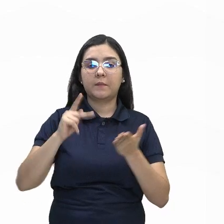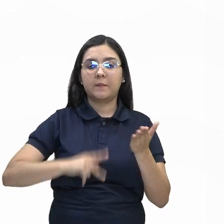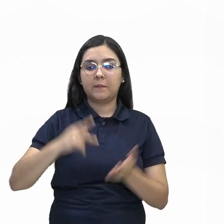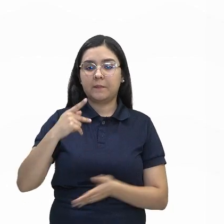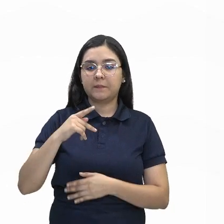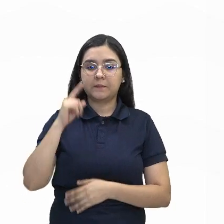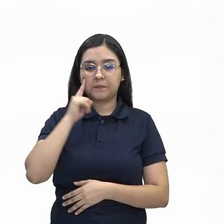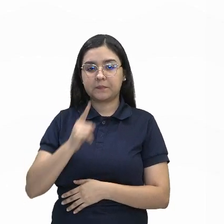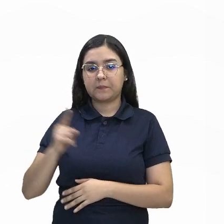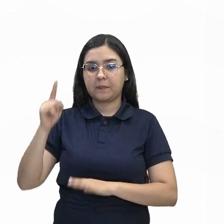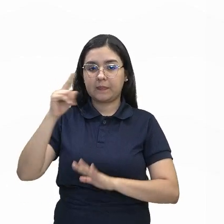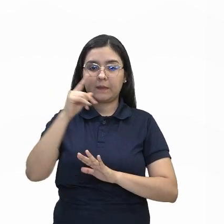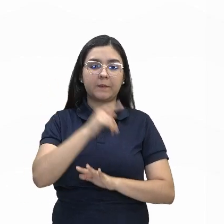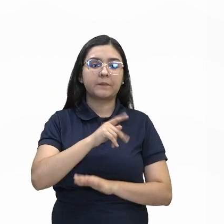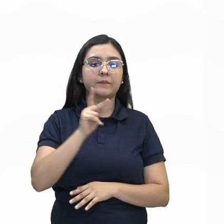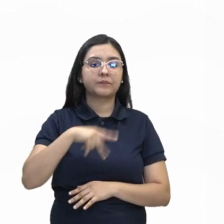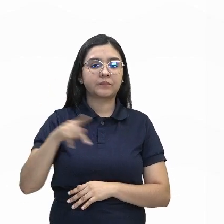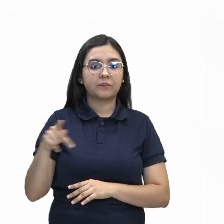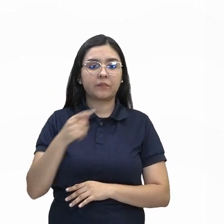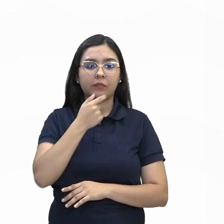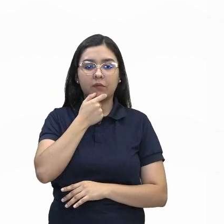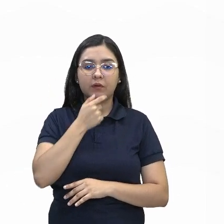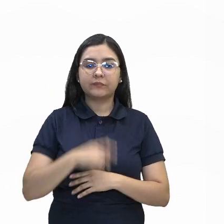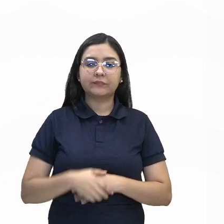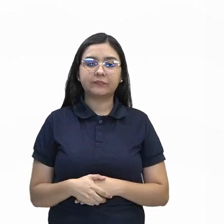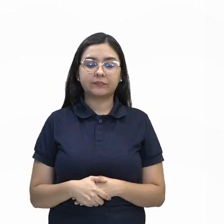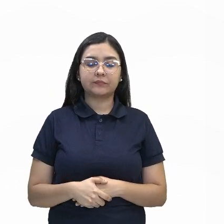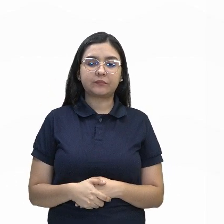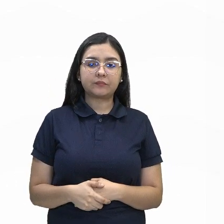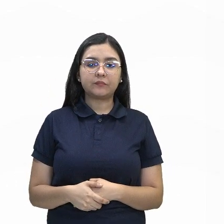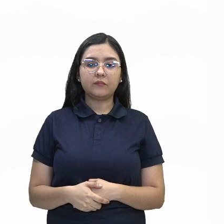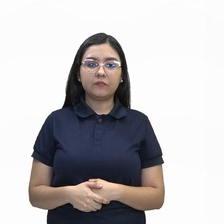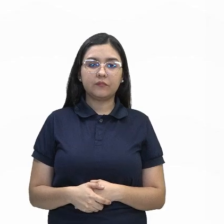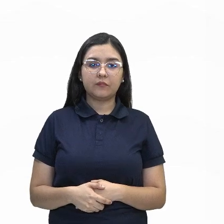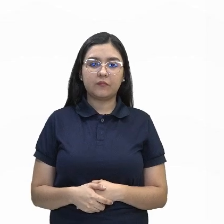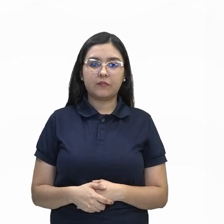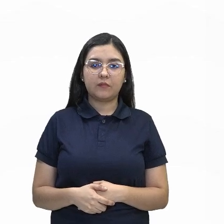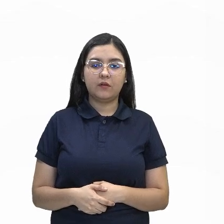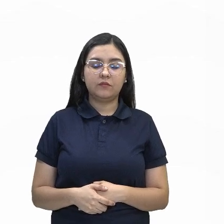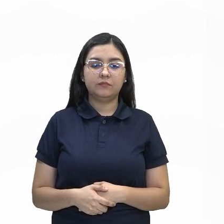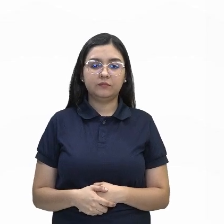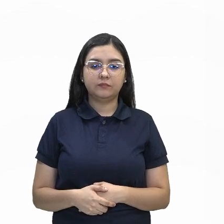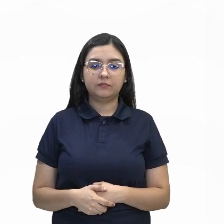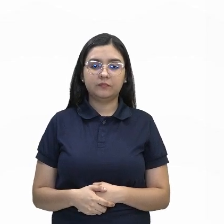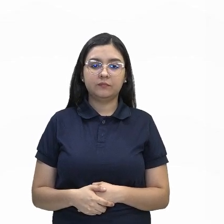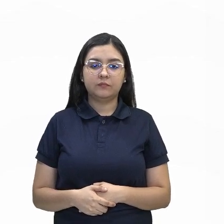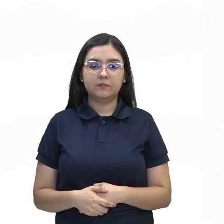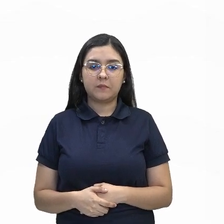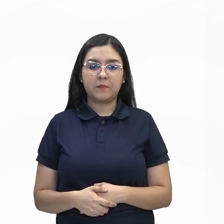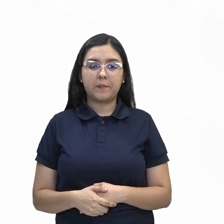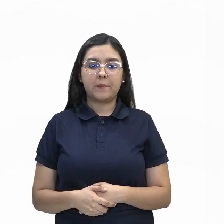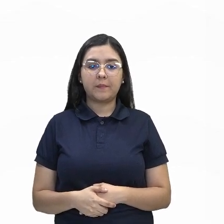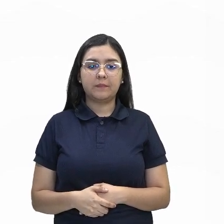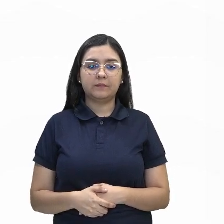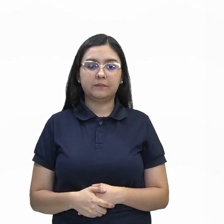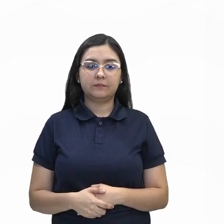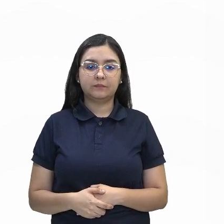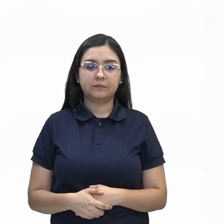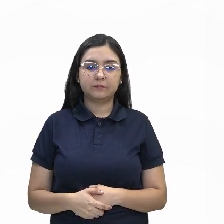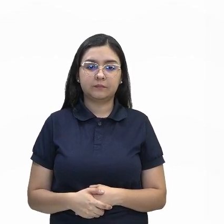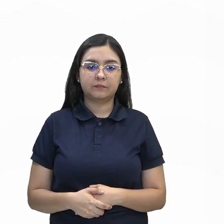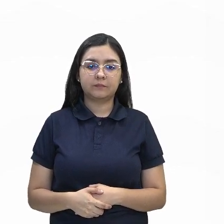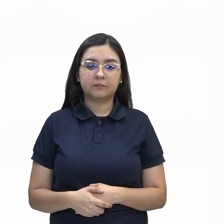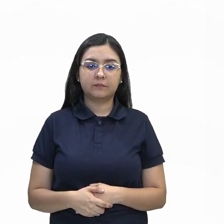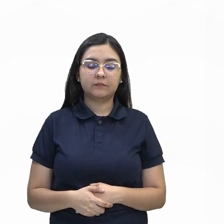definition, a poem is an arrangement of words written or spoken, traditionally a rhythmical